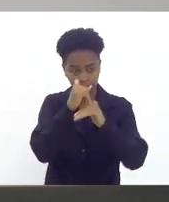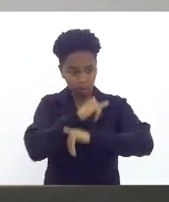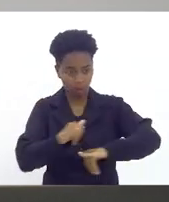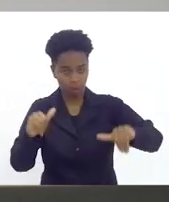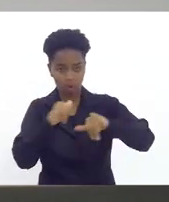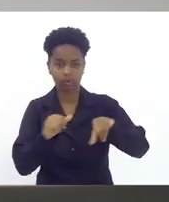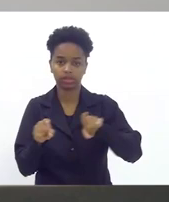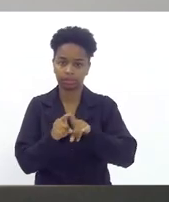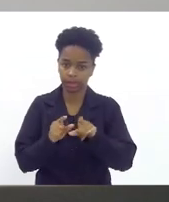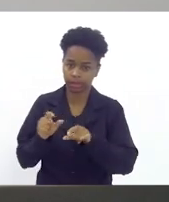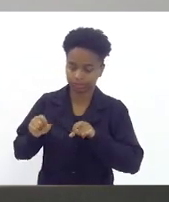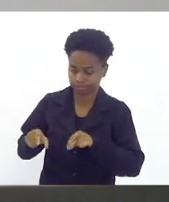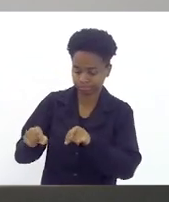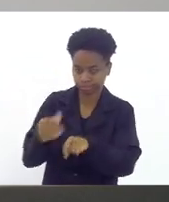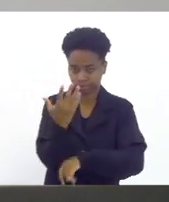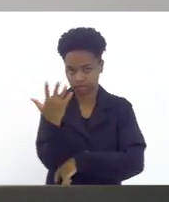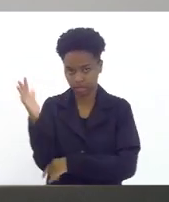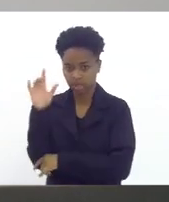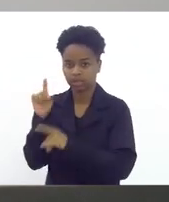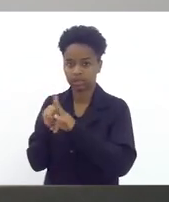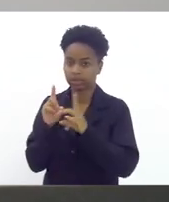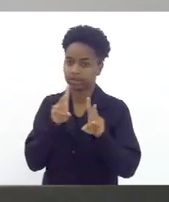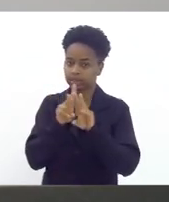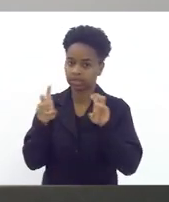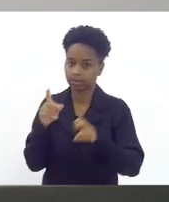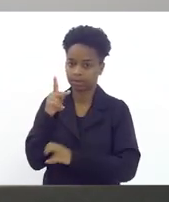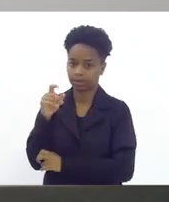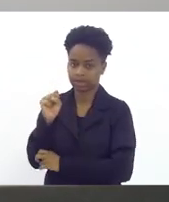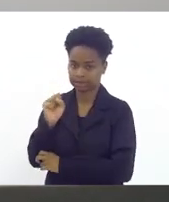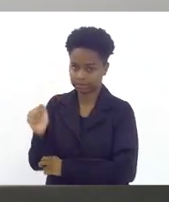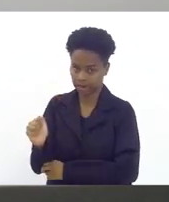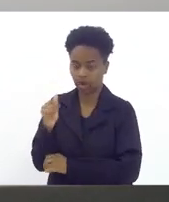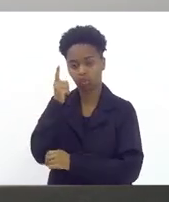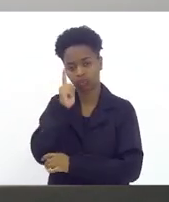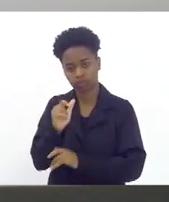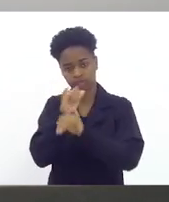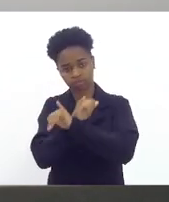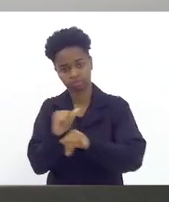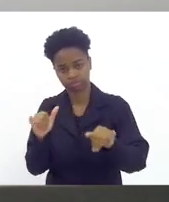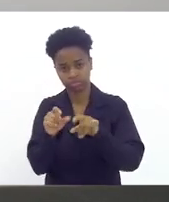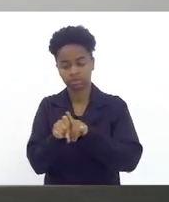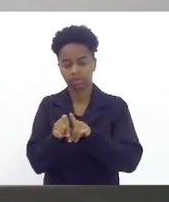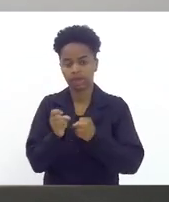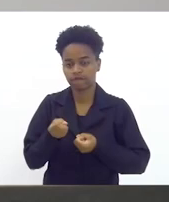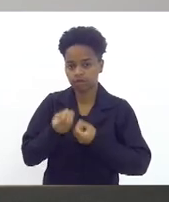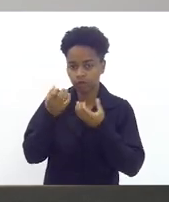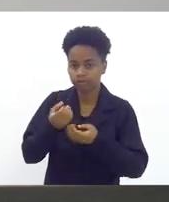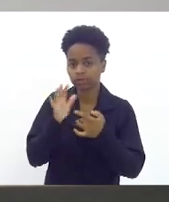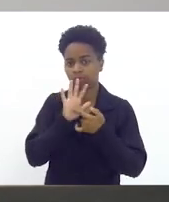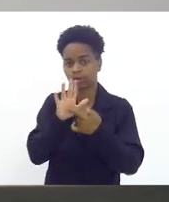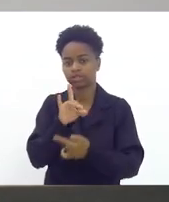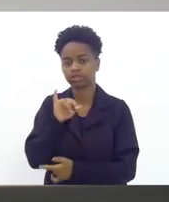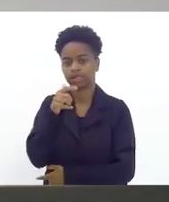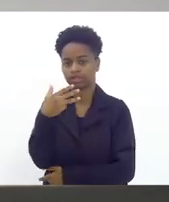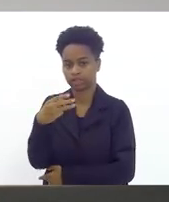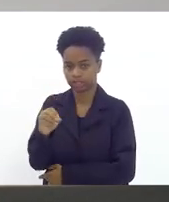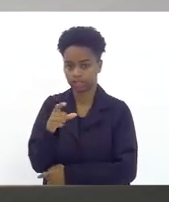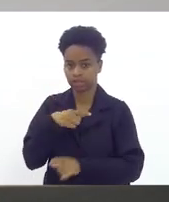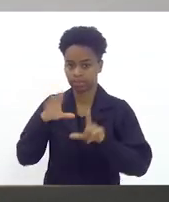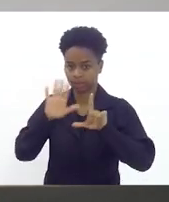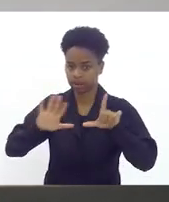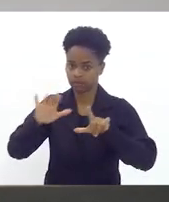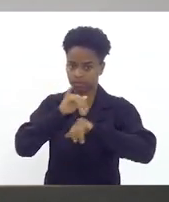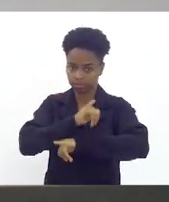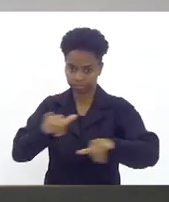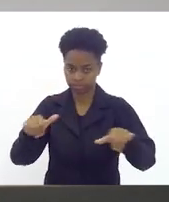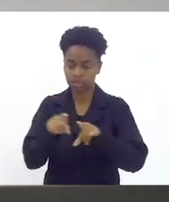e também relacionada ao tema de PSA Então a gente vai estar já apresentando no dia 30 esse Portal lançando